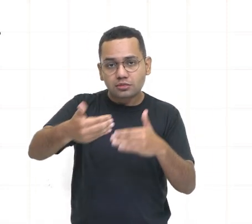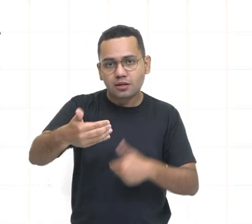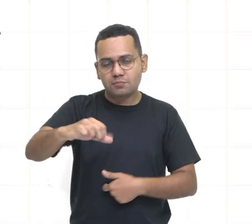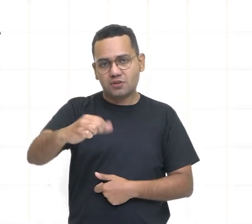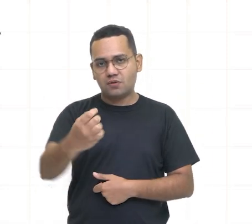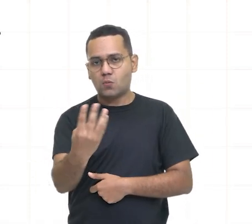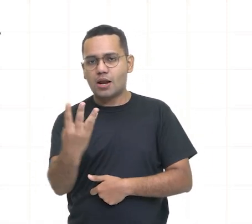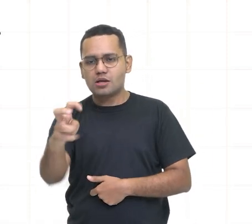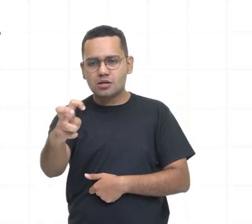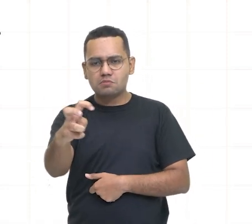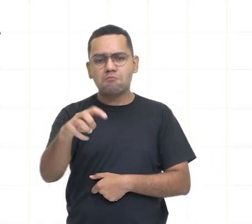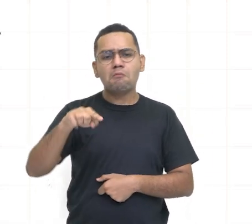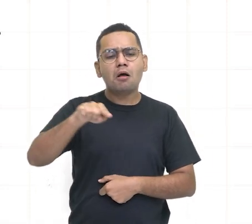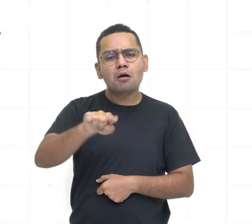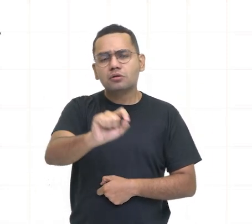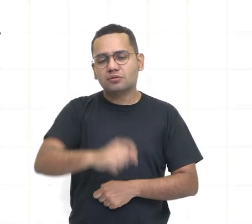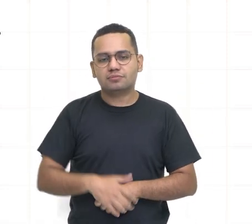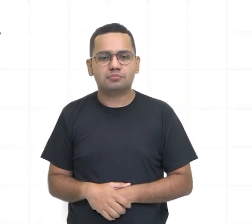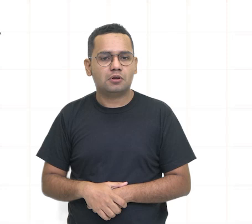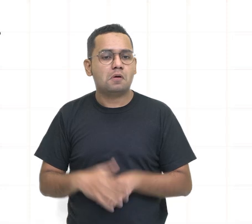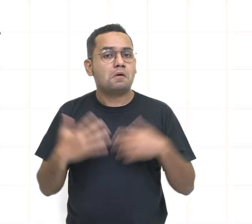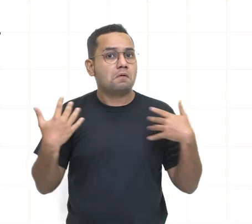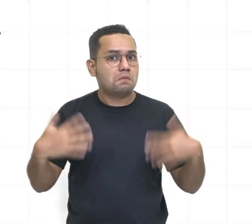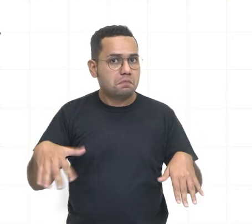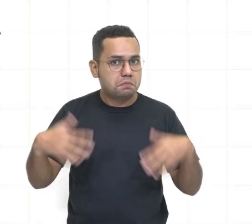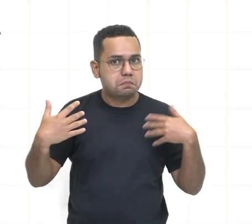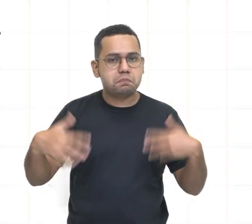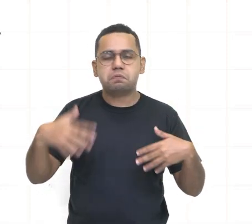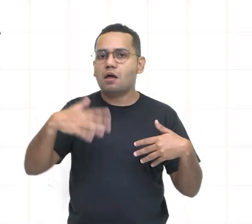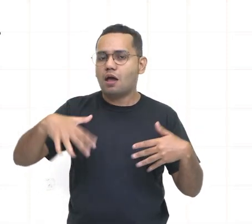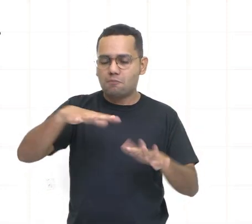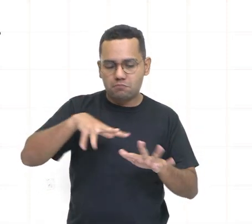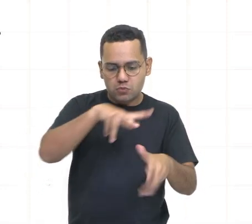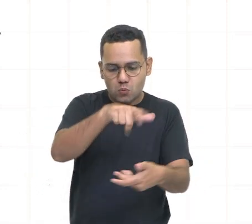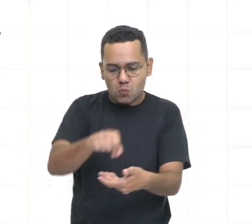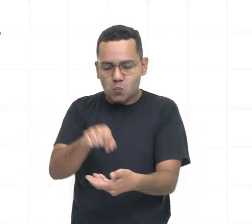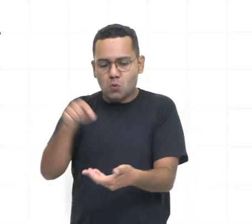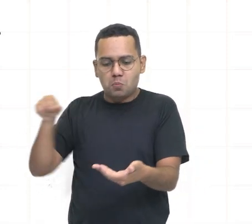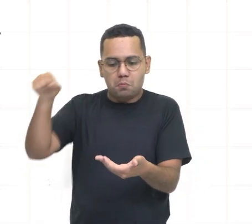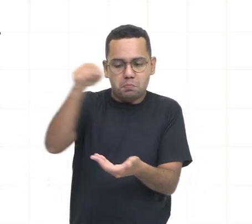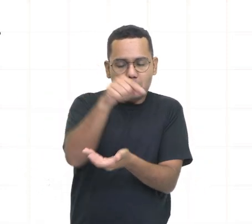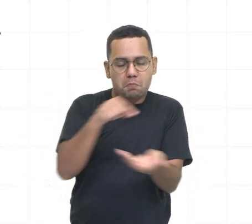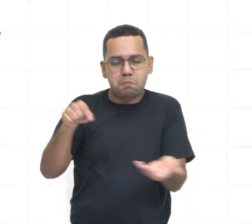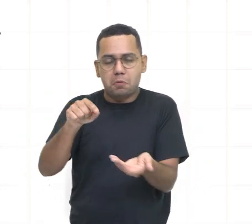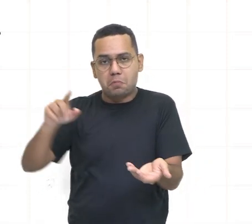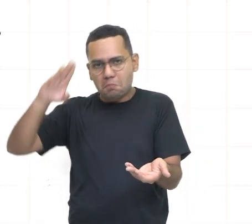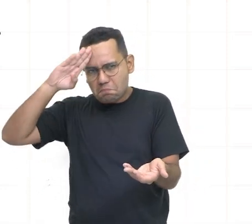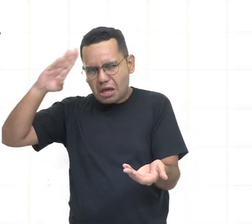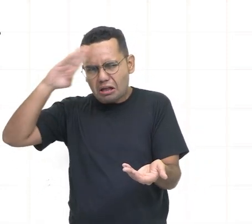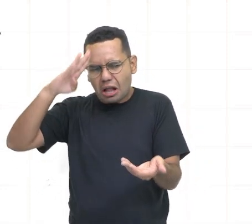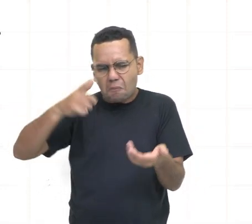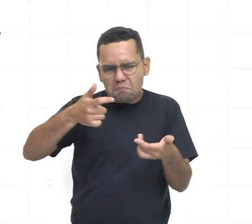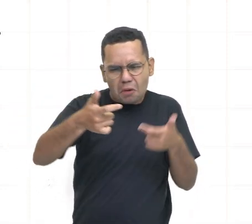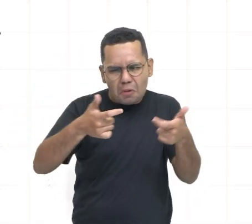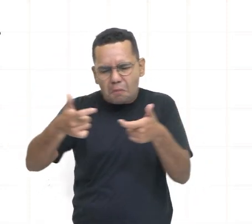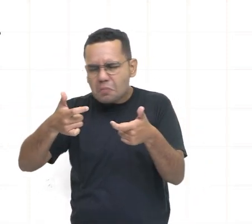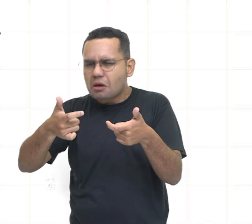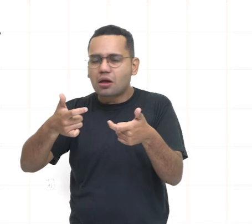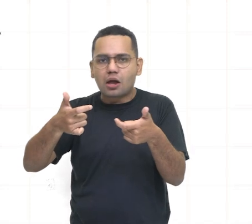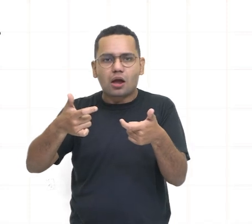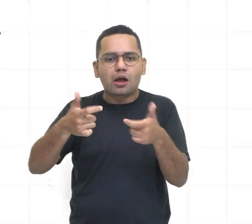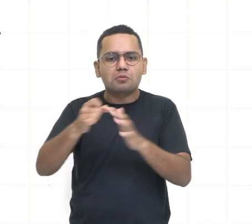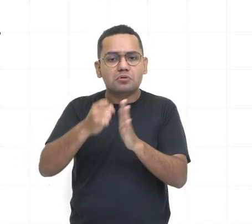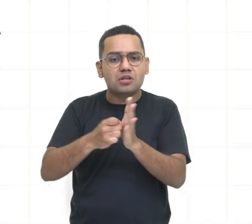1945, é considerada o maior conflito militar do século XX. Arrisco a dizer que é um dos maiores